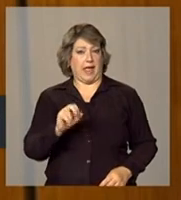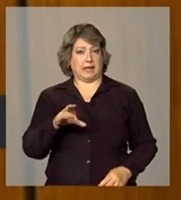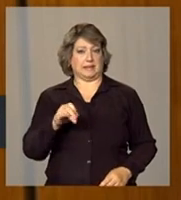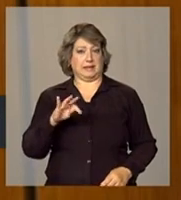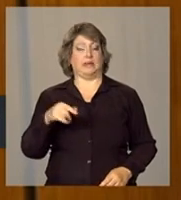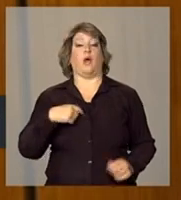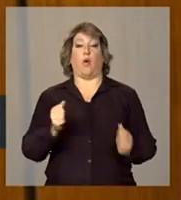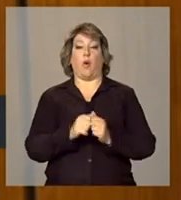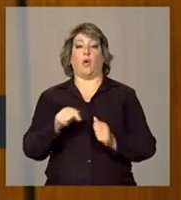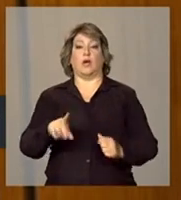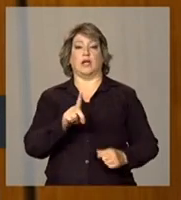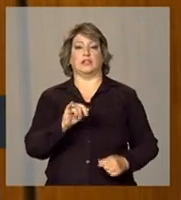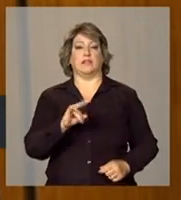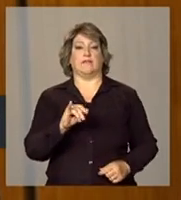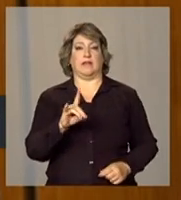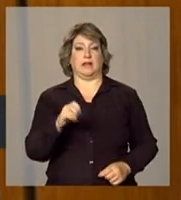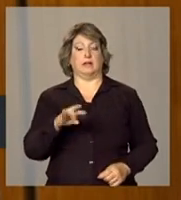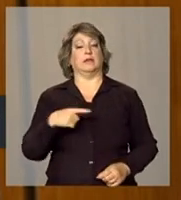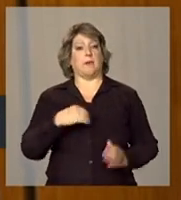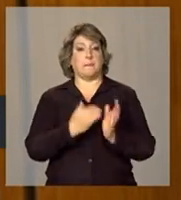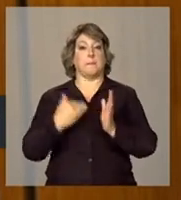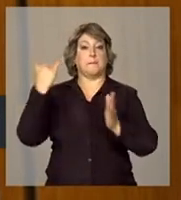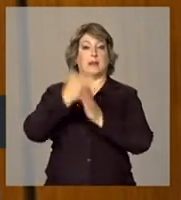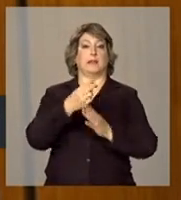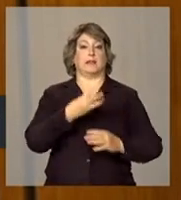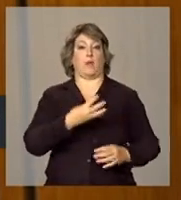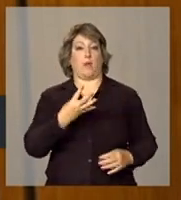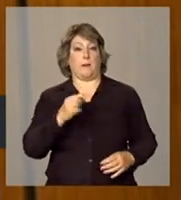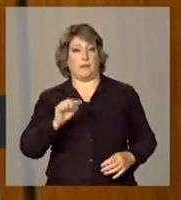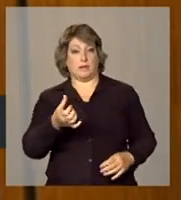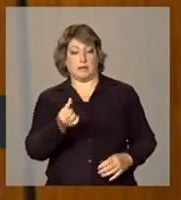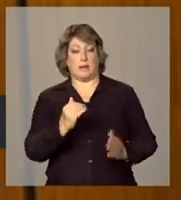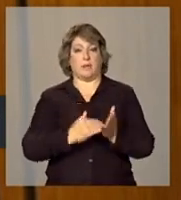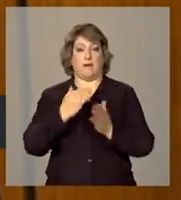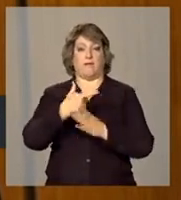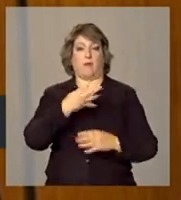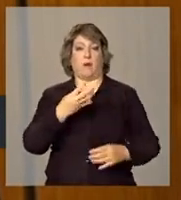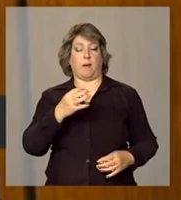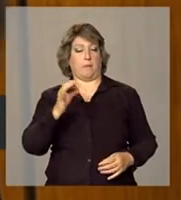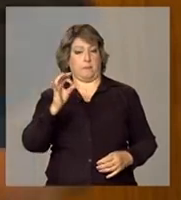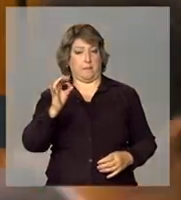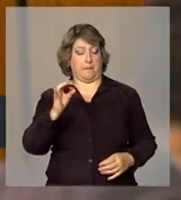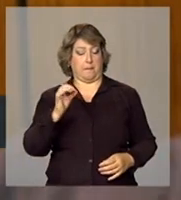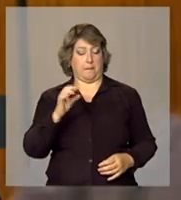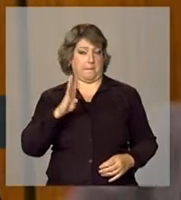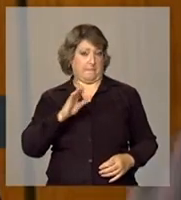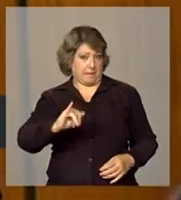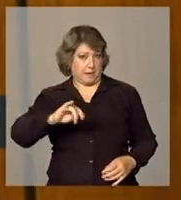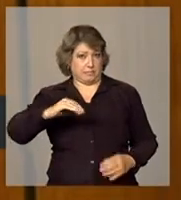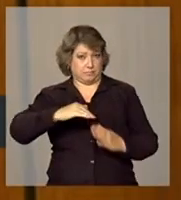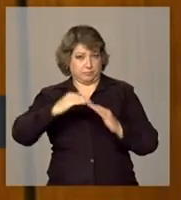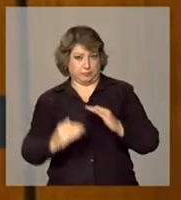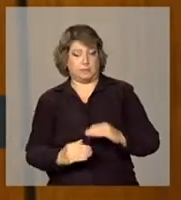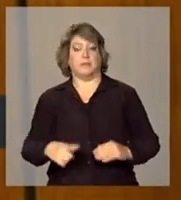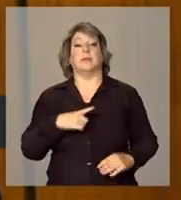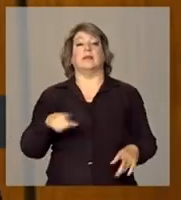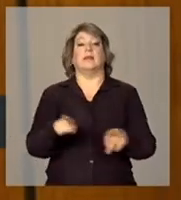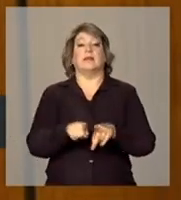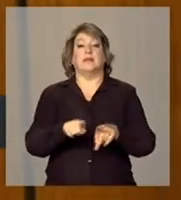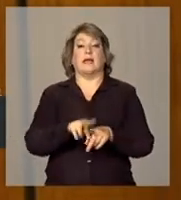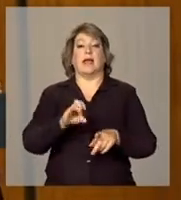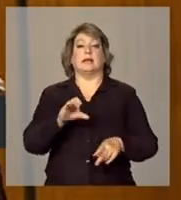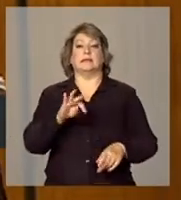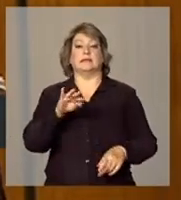prevista com dividendos ela passa de 34. 6 para 24 milhões e na receita também de quota parte